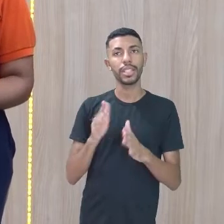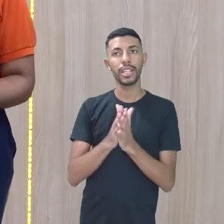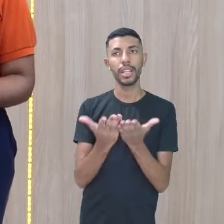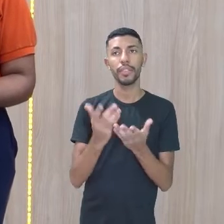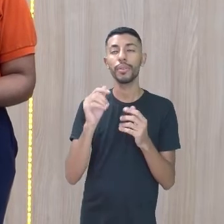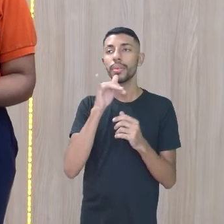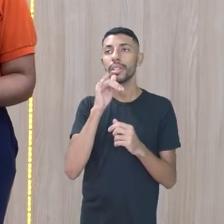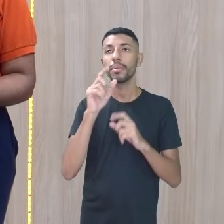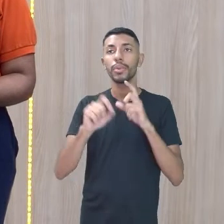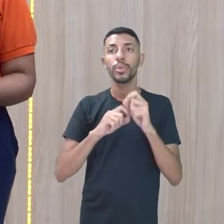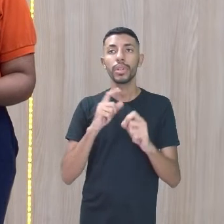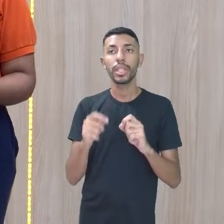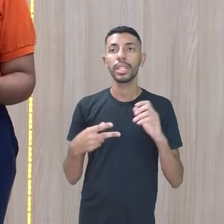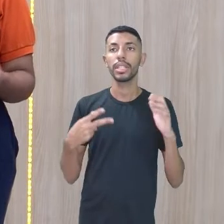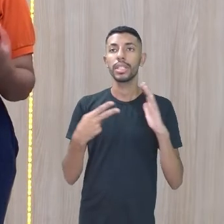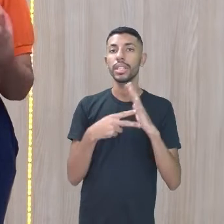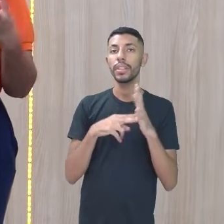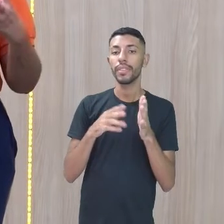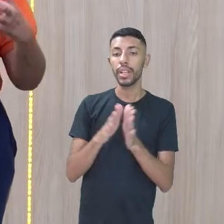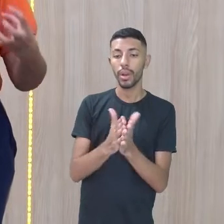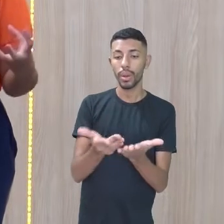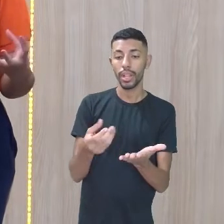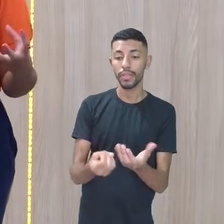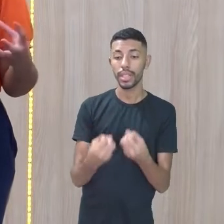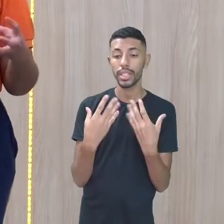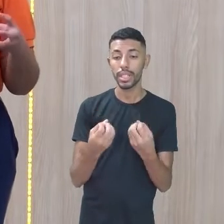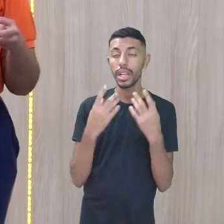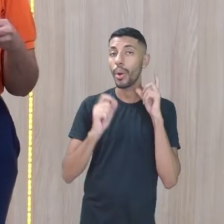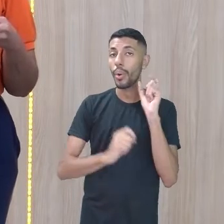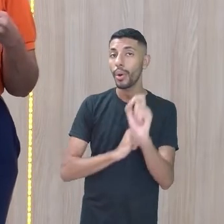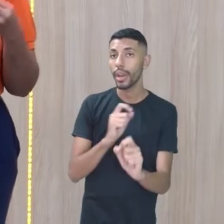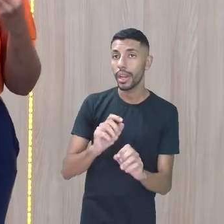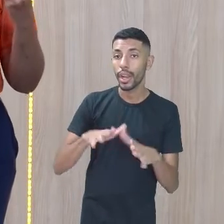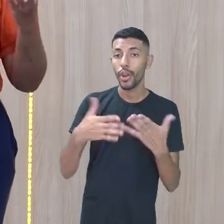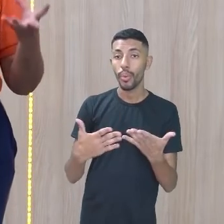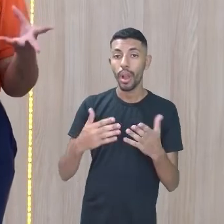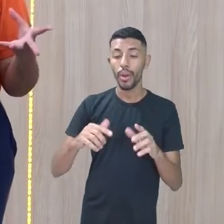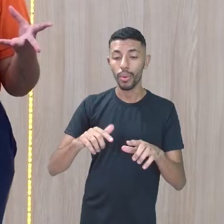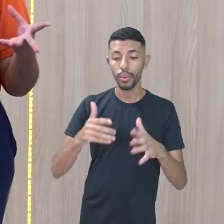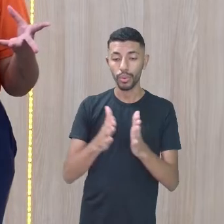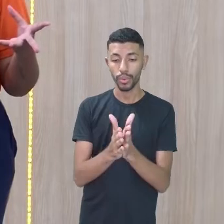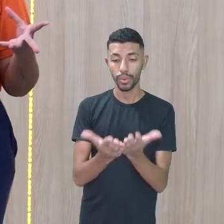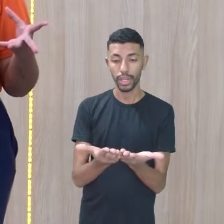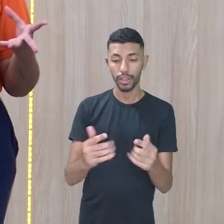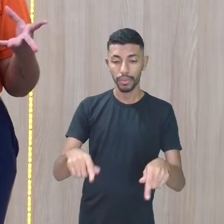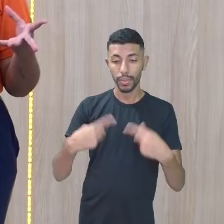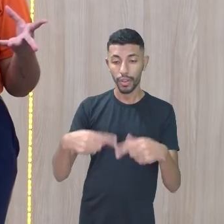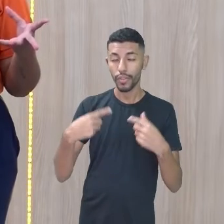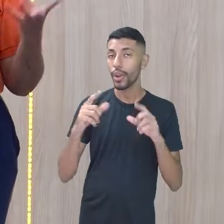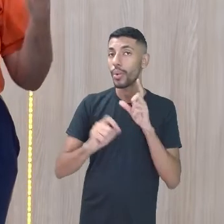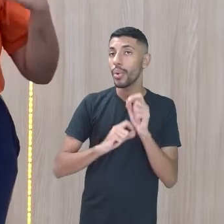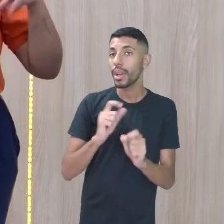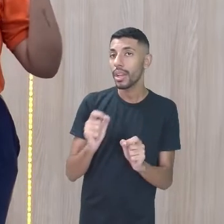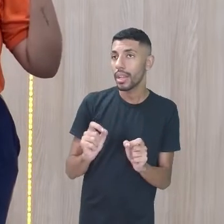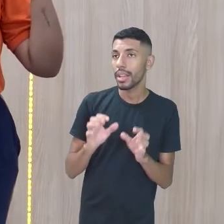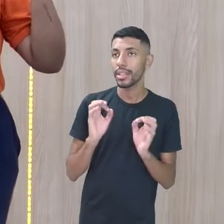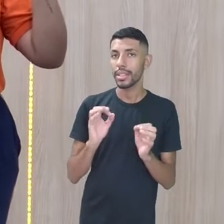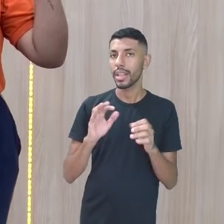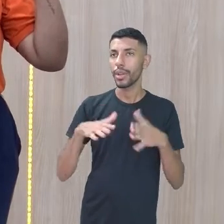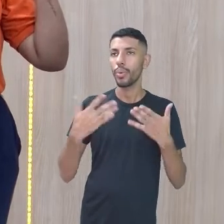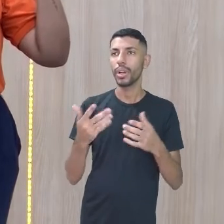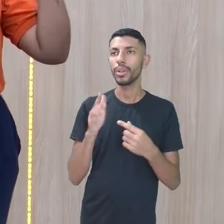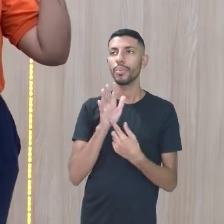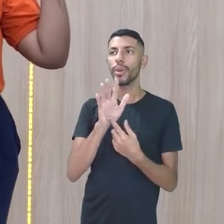livro quer passar para a gente com relação a ensinamentos? Qual é a provocação que Machado de Assis faz com esse livro quando